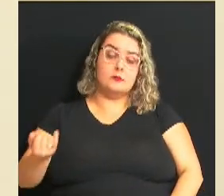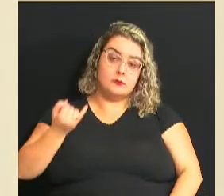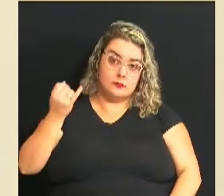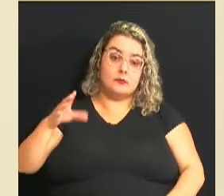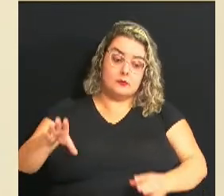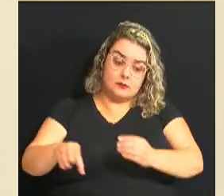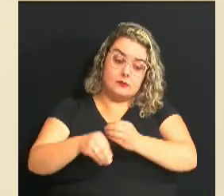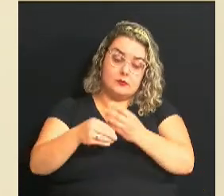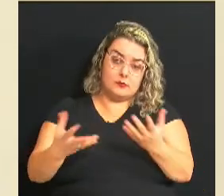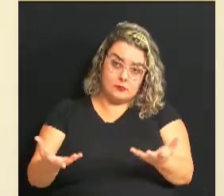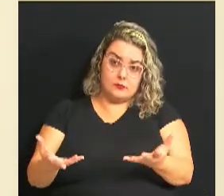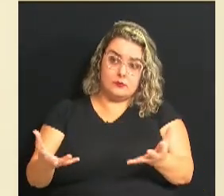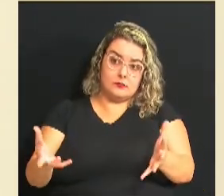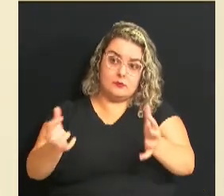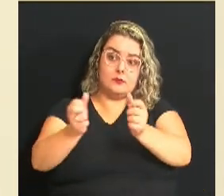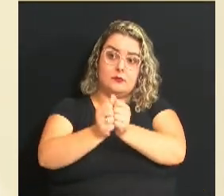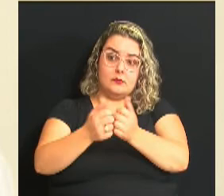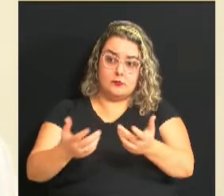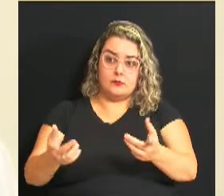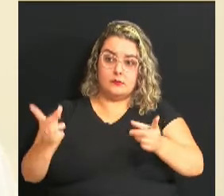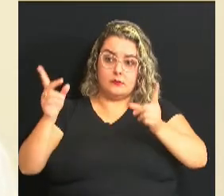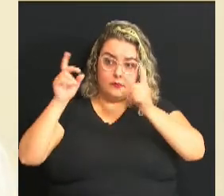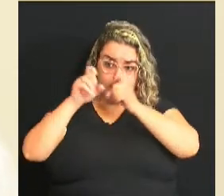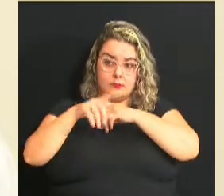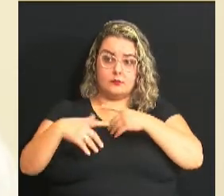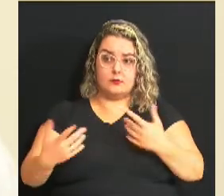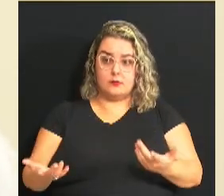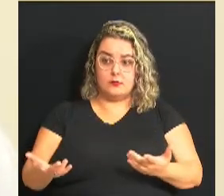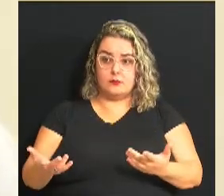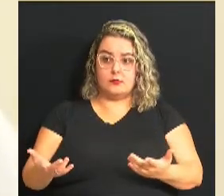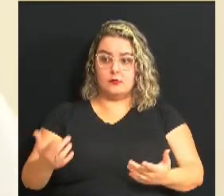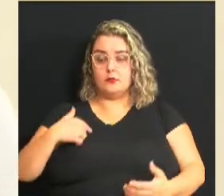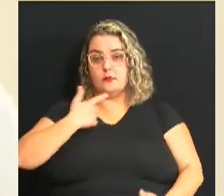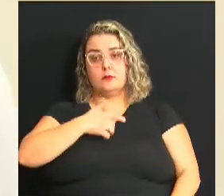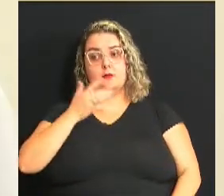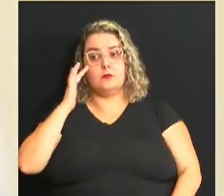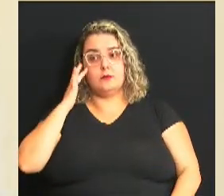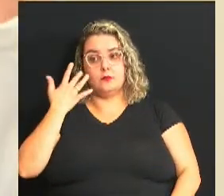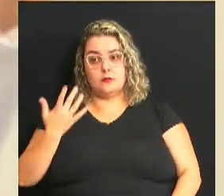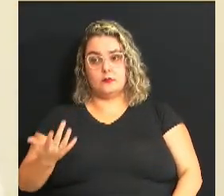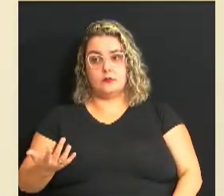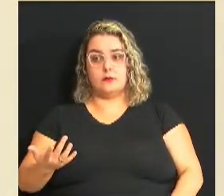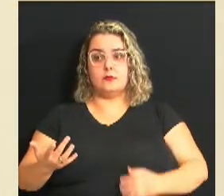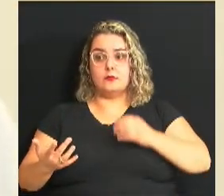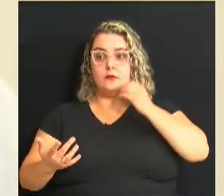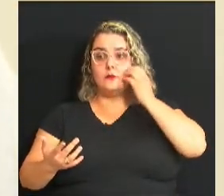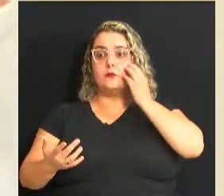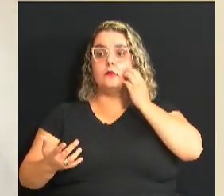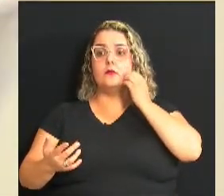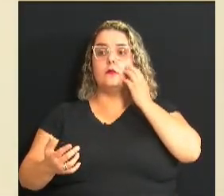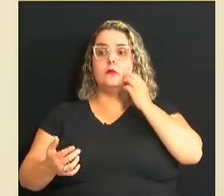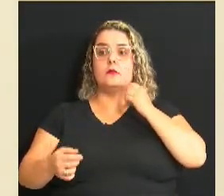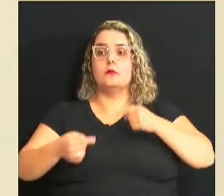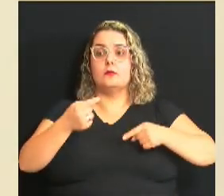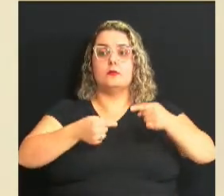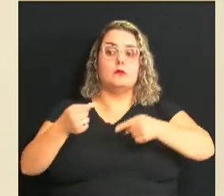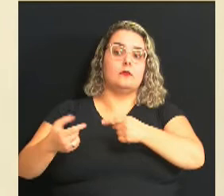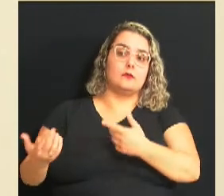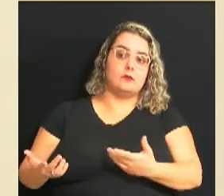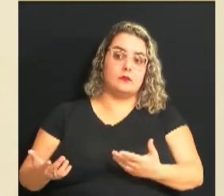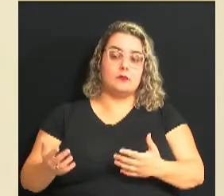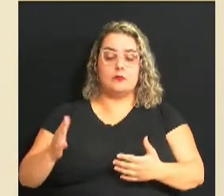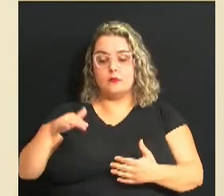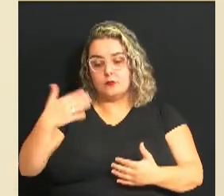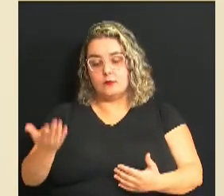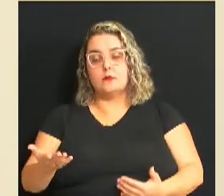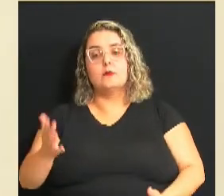Porque eu acho que é difícil, a gente não pode fazer essa discussão no tapetão, né? Fazer por fora. Então, eu acho